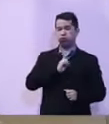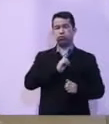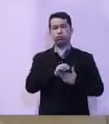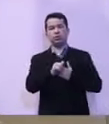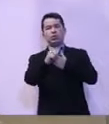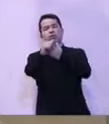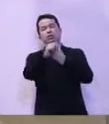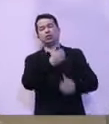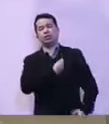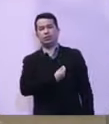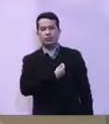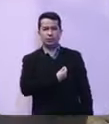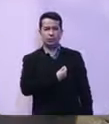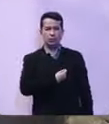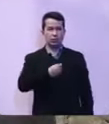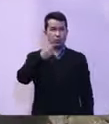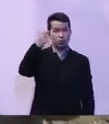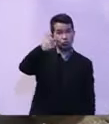e 7 diz assim: